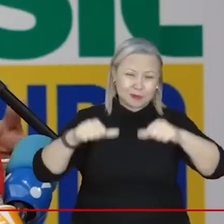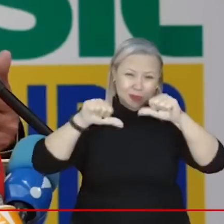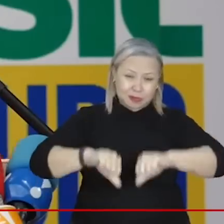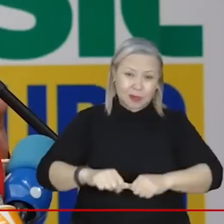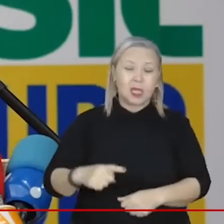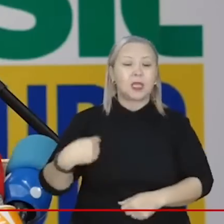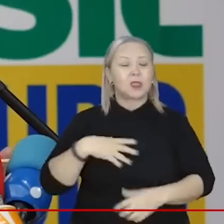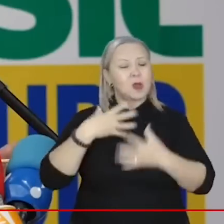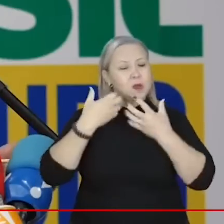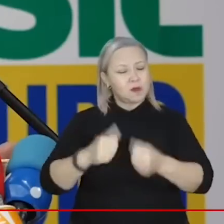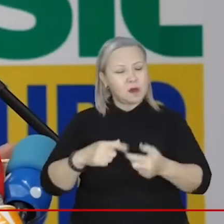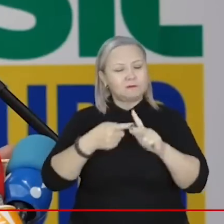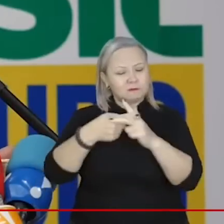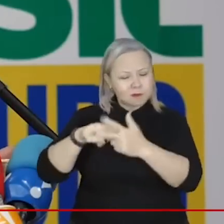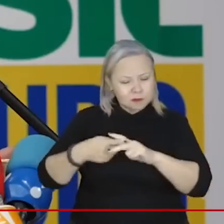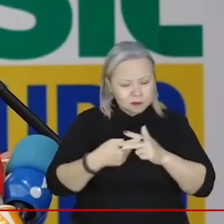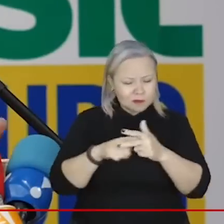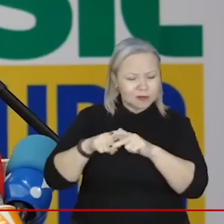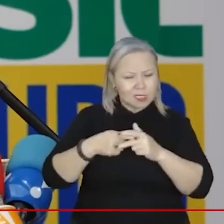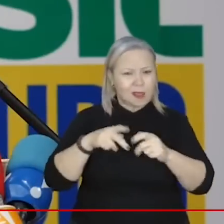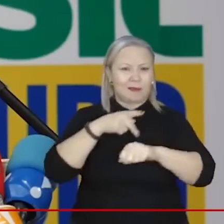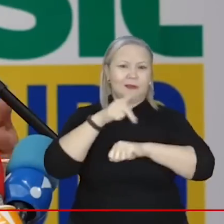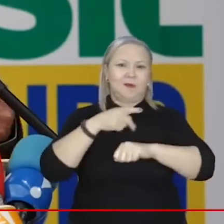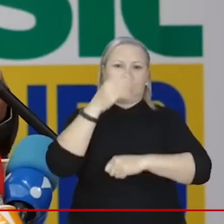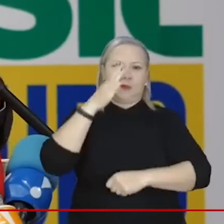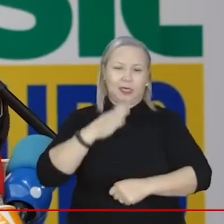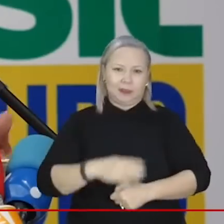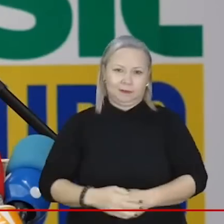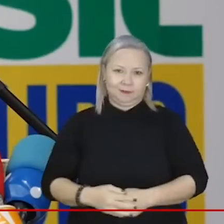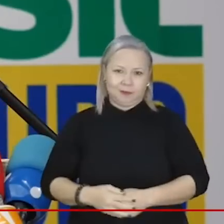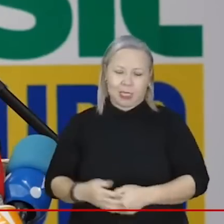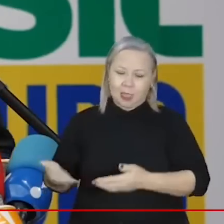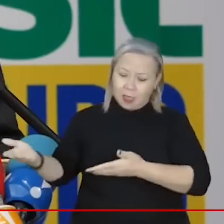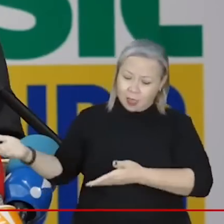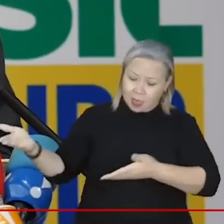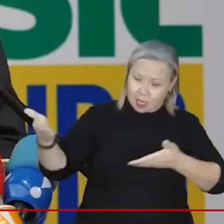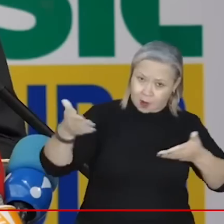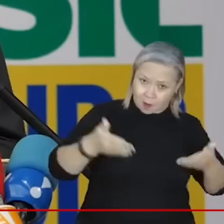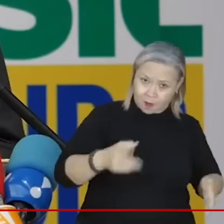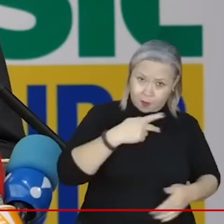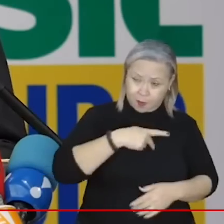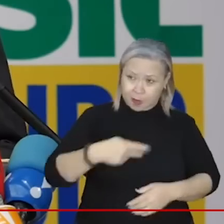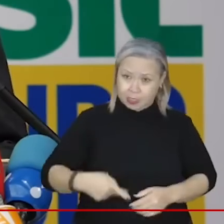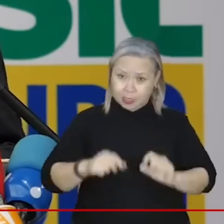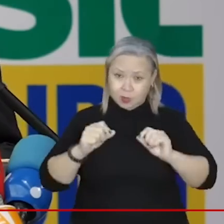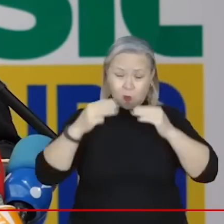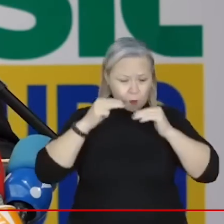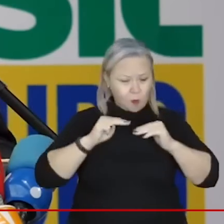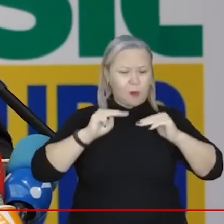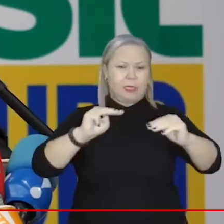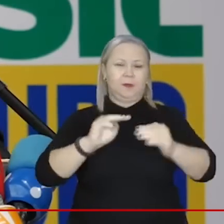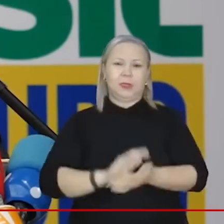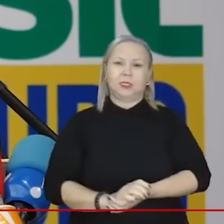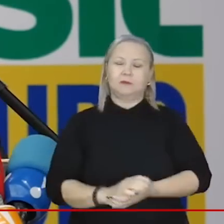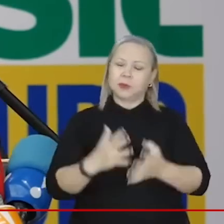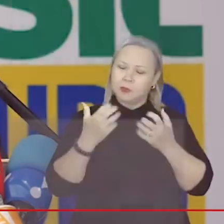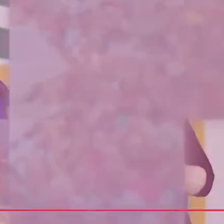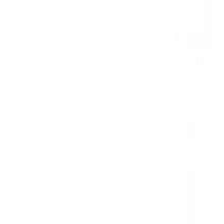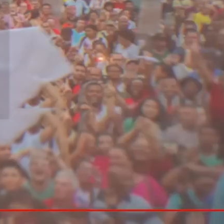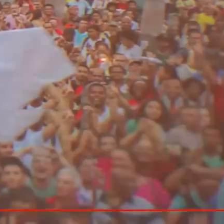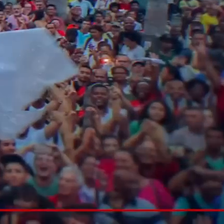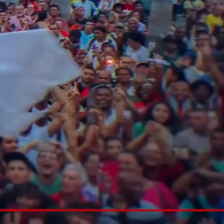Nós vamos consertar esse país. Eu vim para essa presidência com essa missão e nós vamos cumprir essa